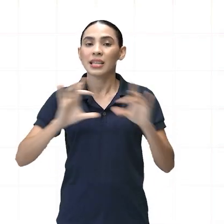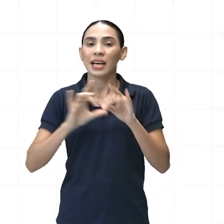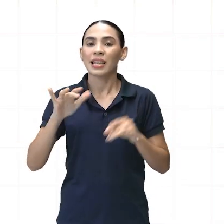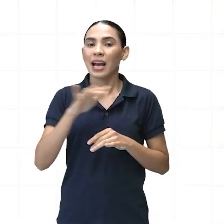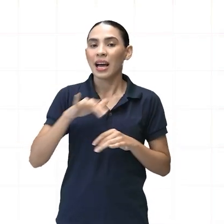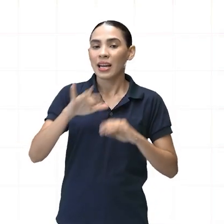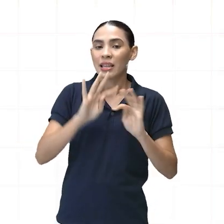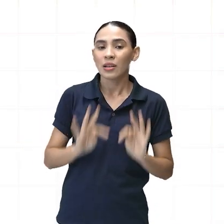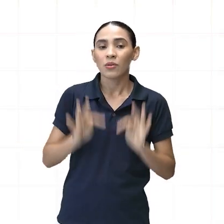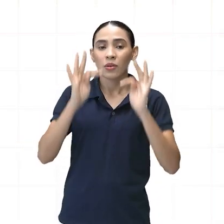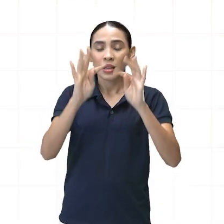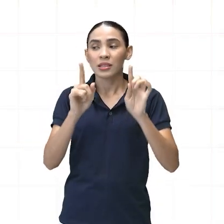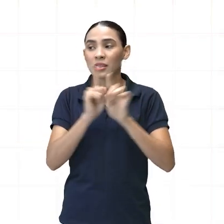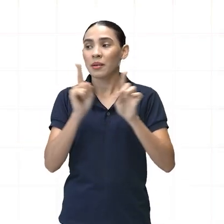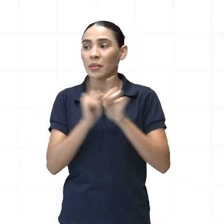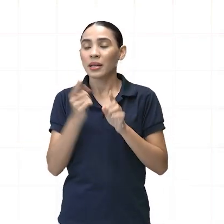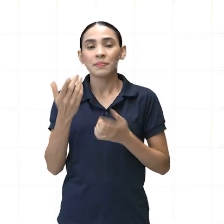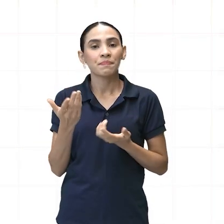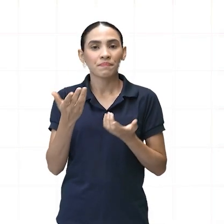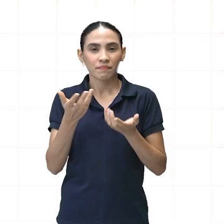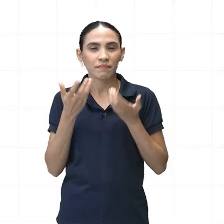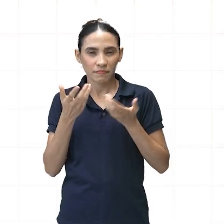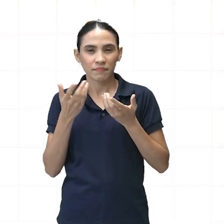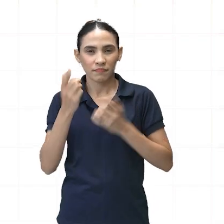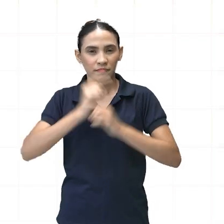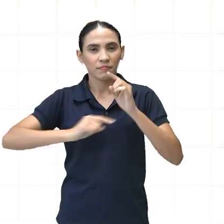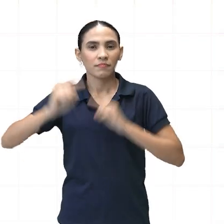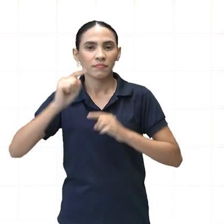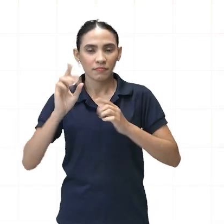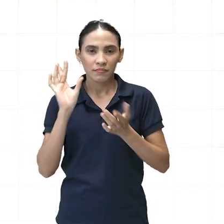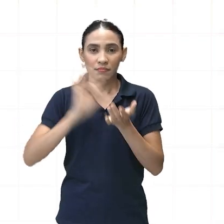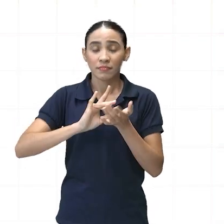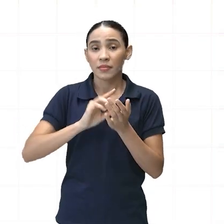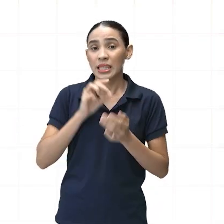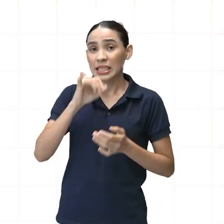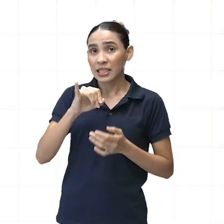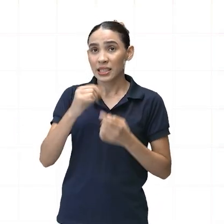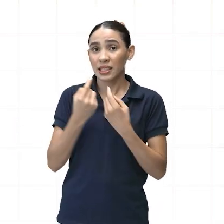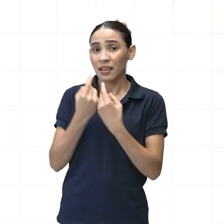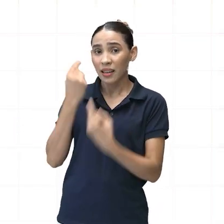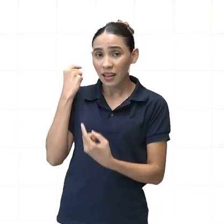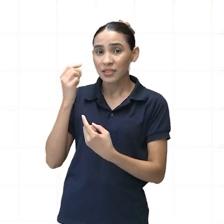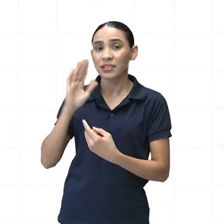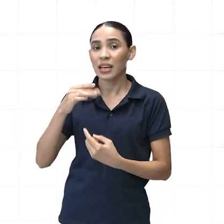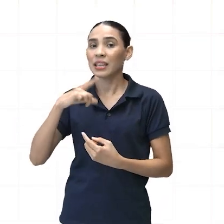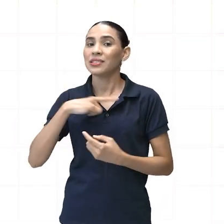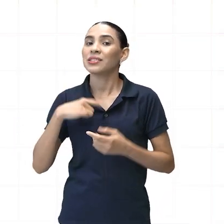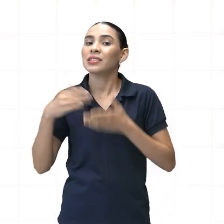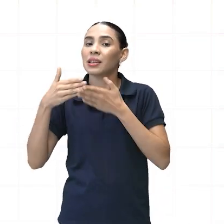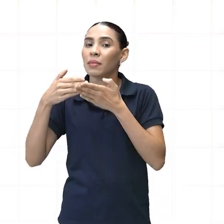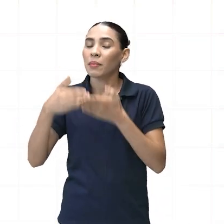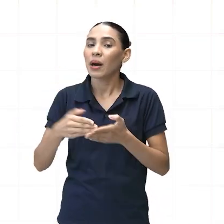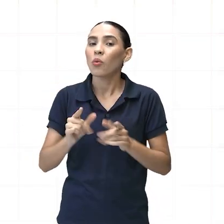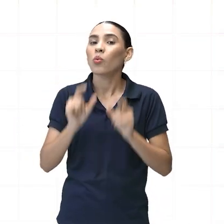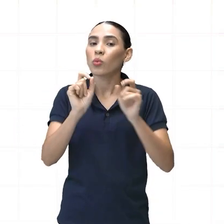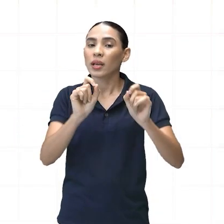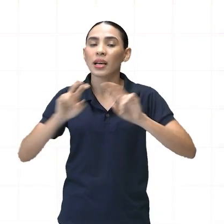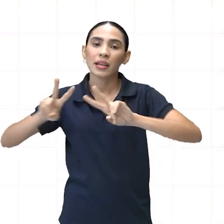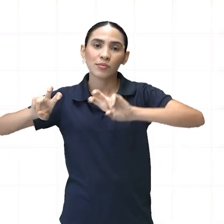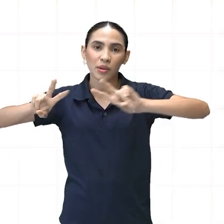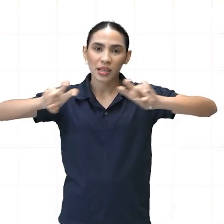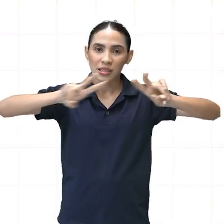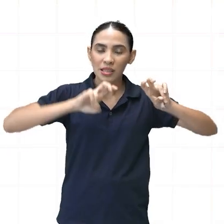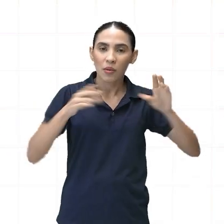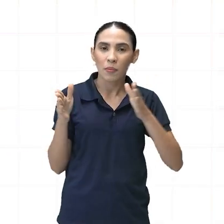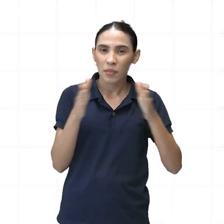parte tecnológica, que estão atrás de novidades realmente, né? Se existia no período das grandes navegações a exploração